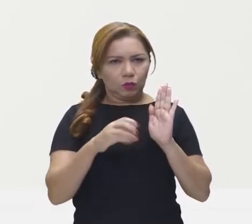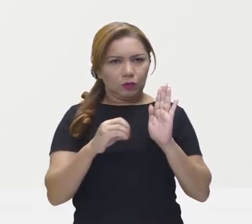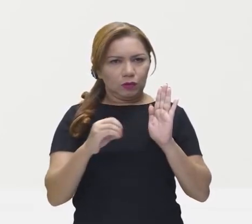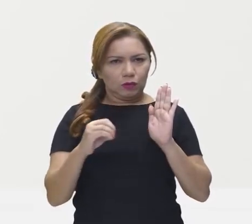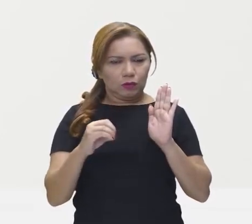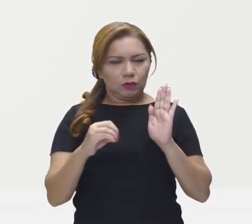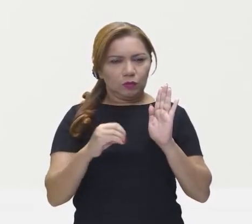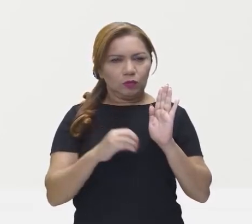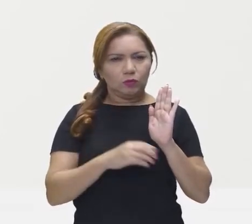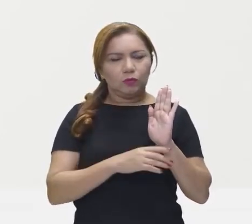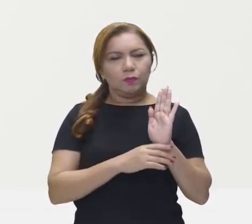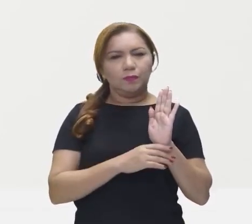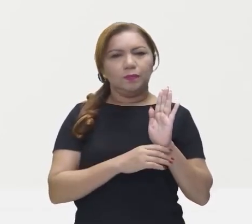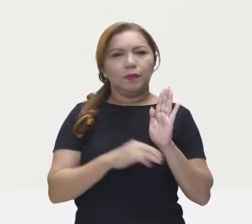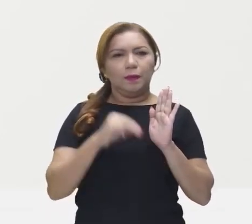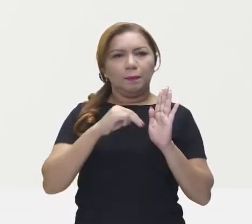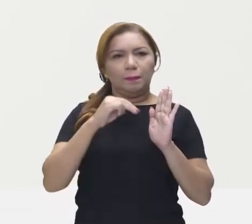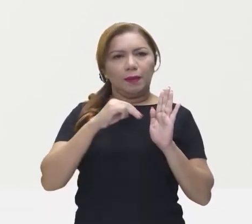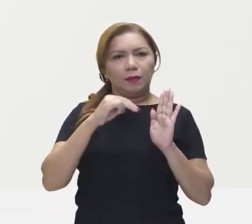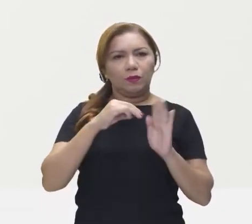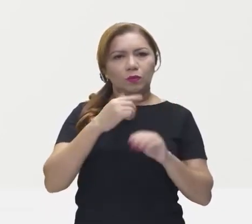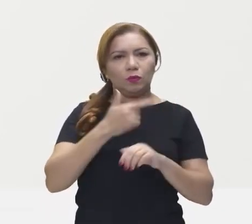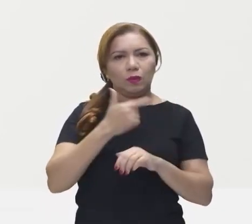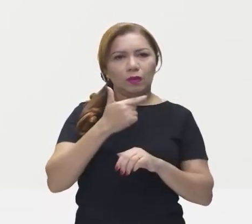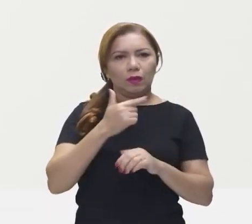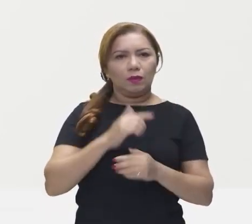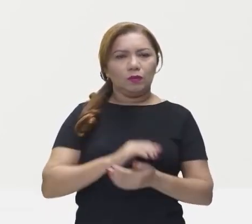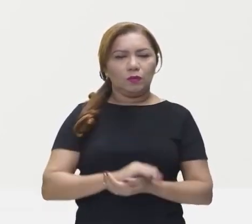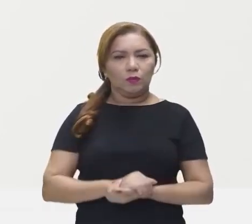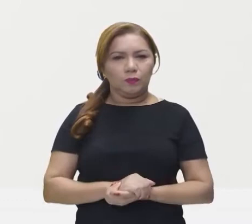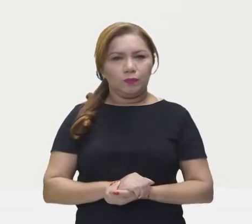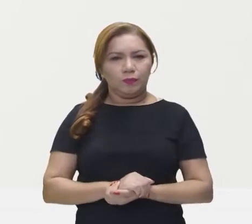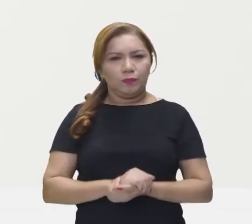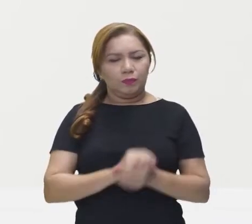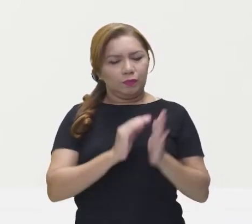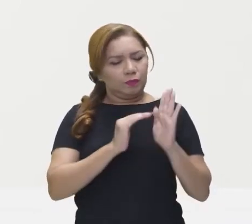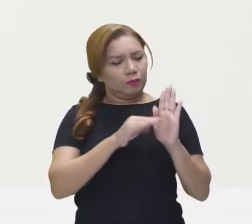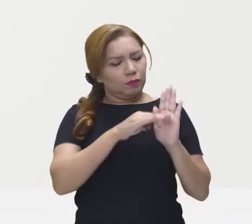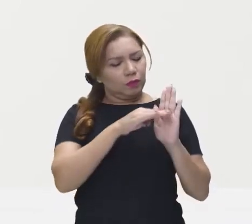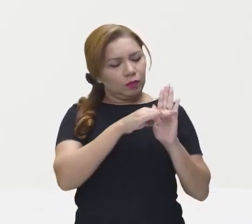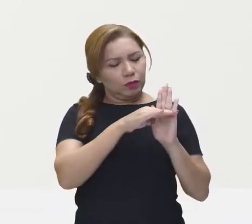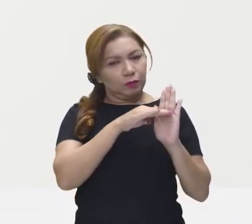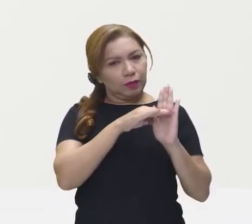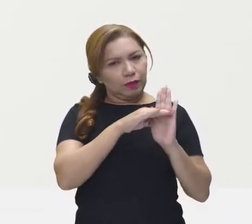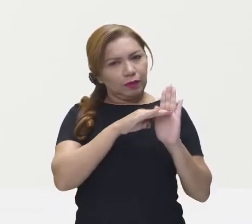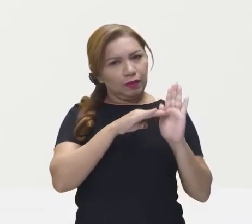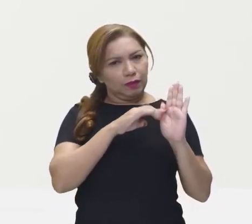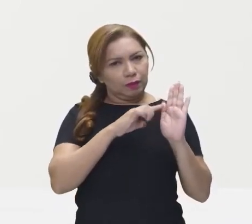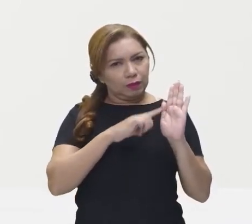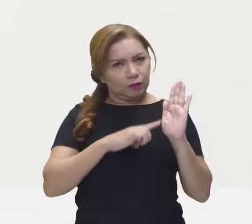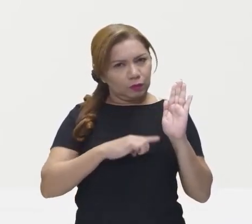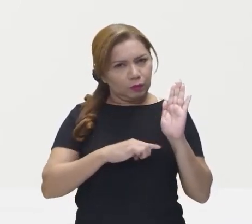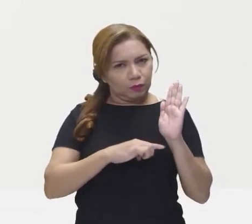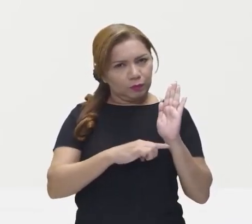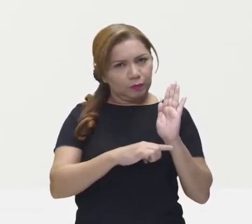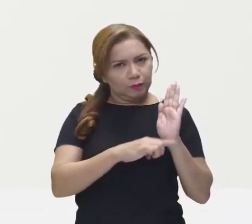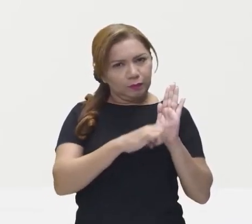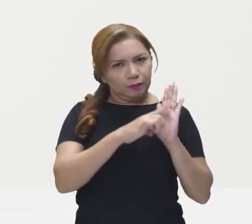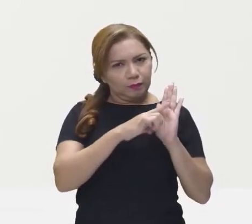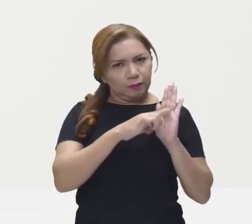Agora, 200 metros de perímetro. De perímetro.